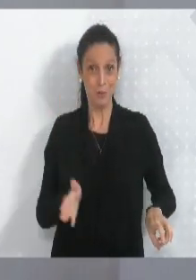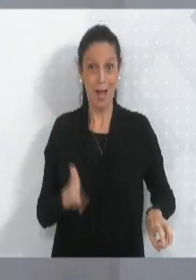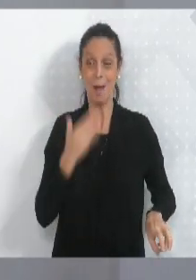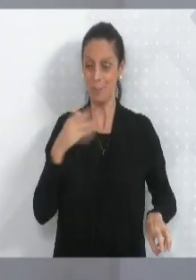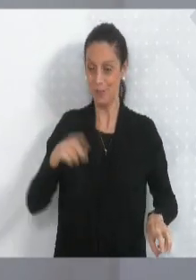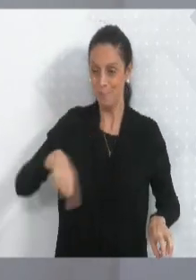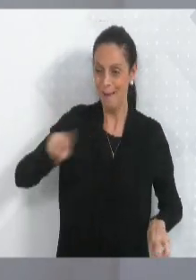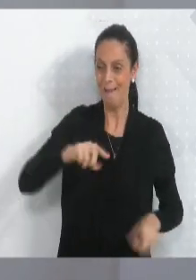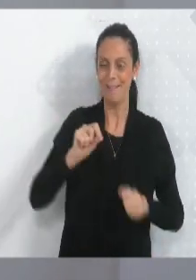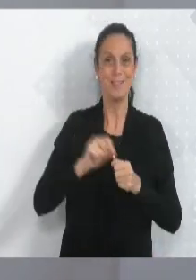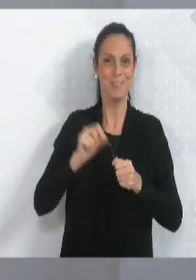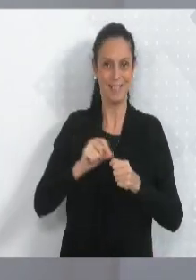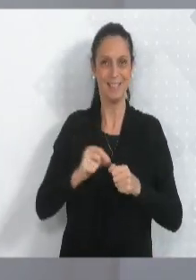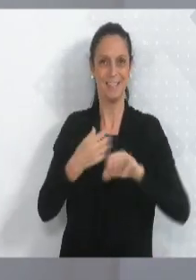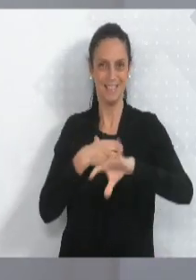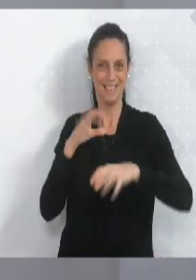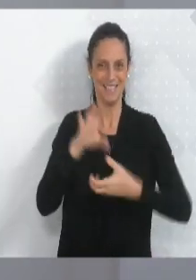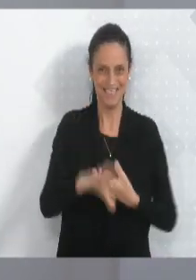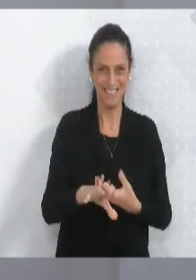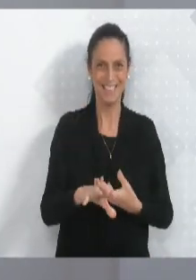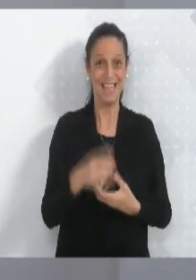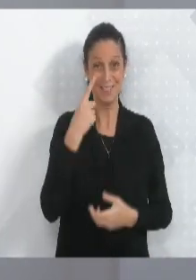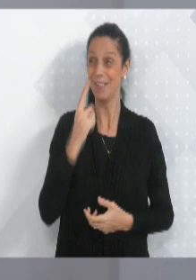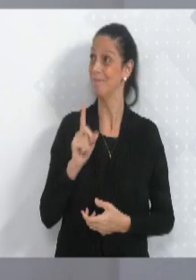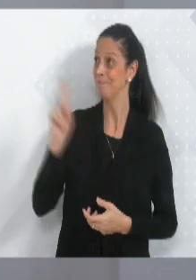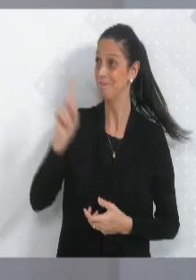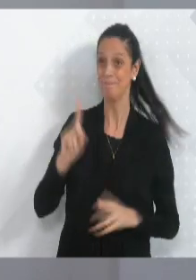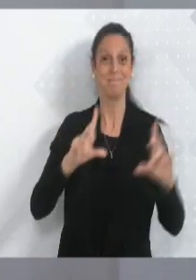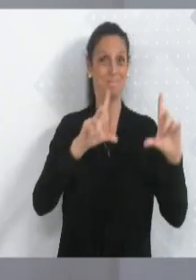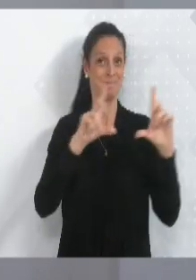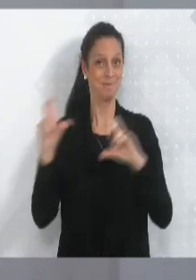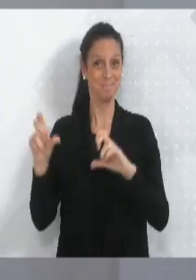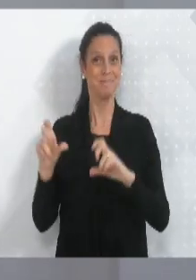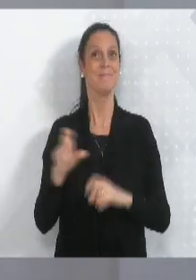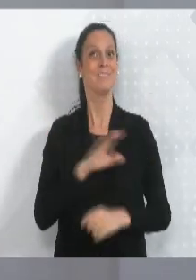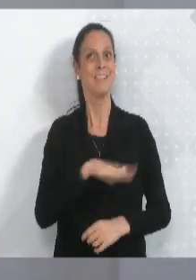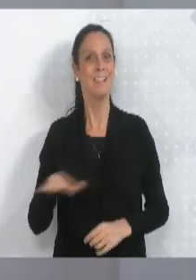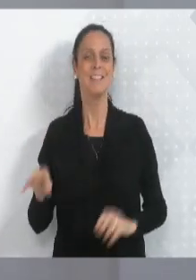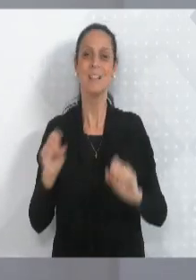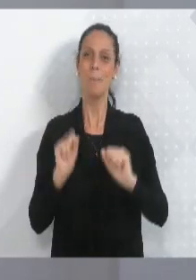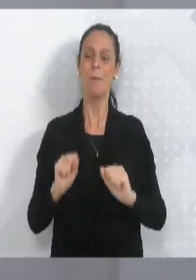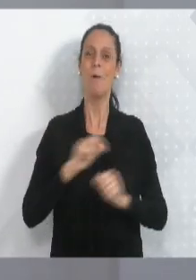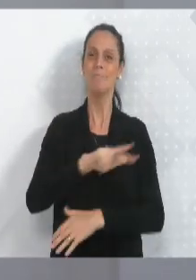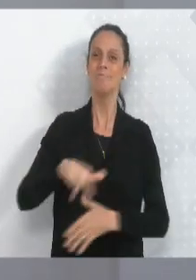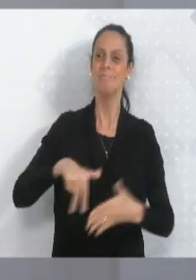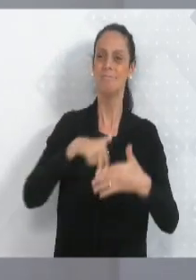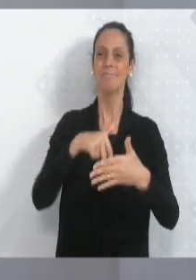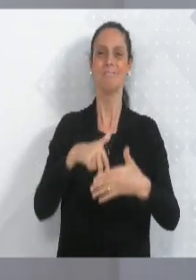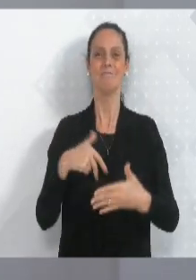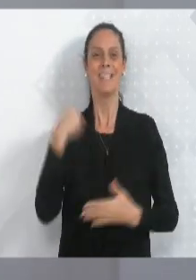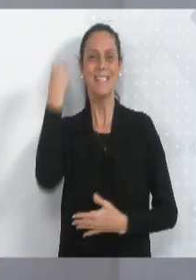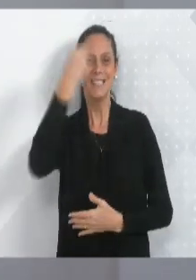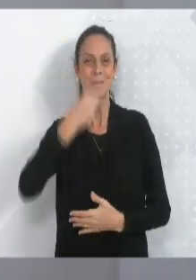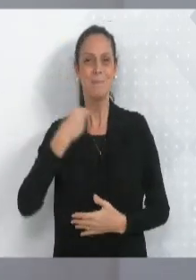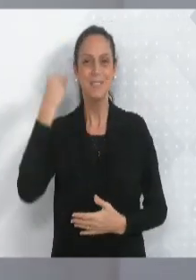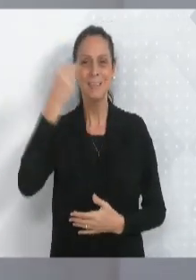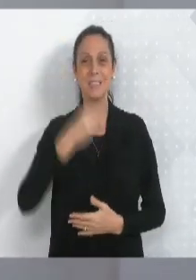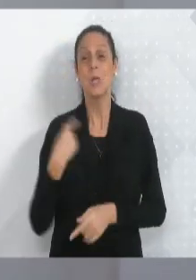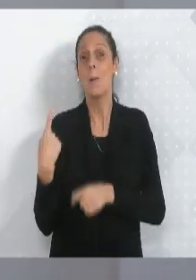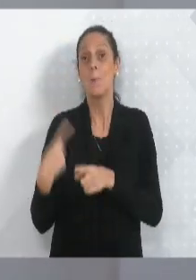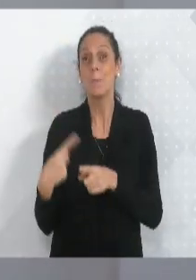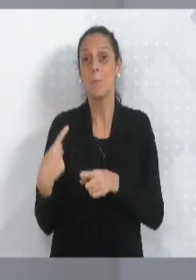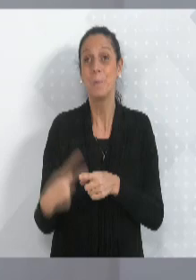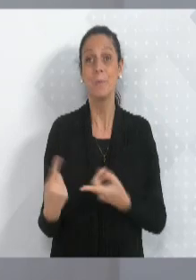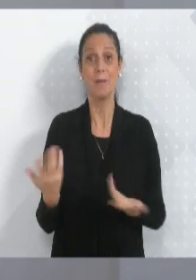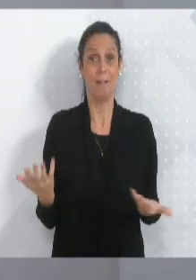fazer a gentileza de soltar a foto de novo, sentar nessas cadeiras, vir para esta tribuna e sentir um pouquinho e saber, porque esta casa é deles, a casa